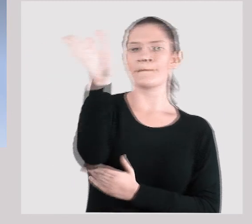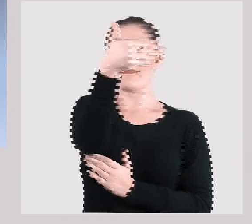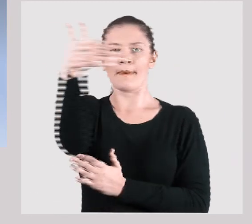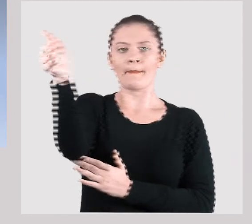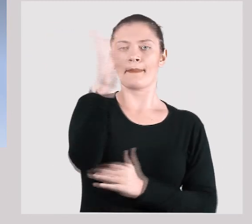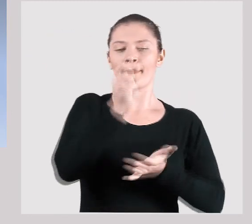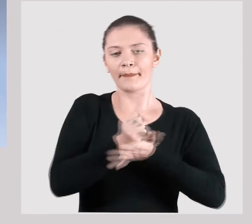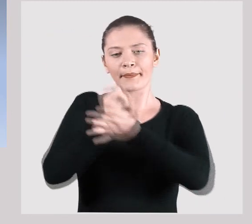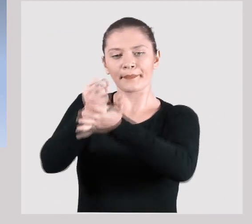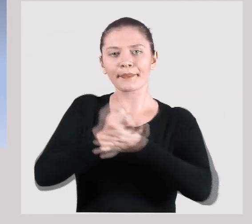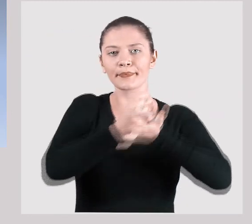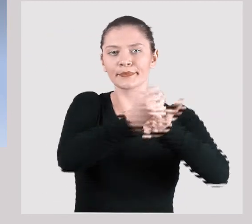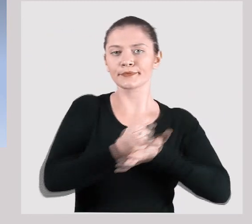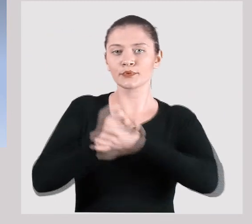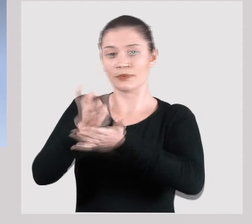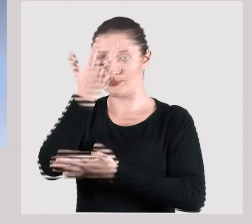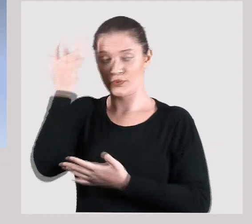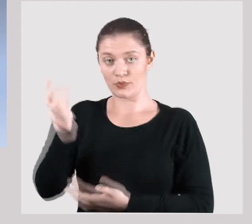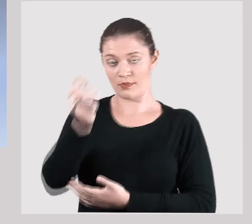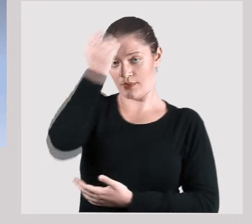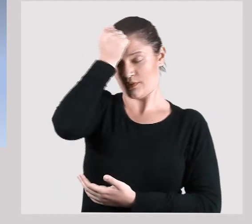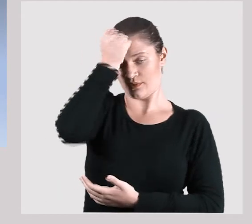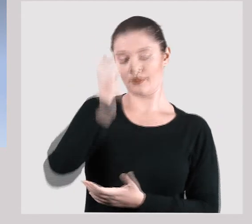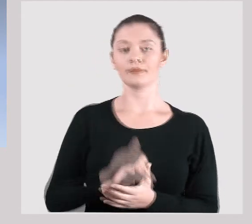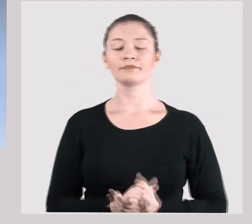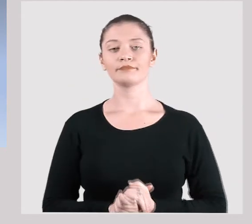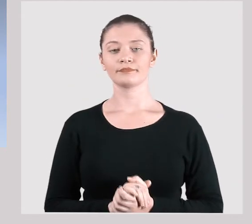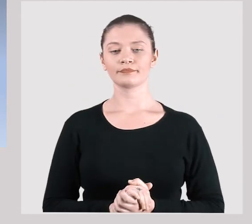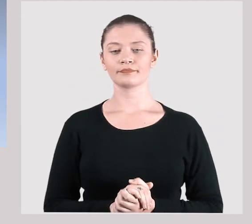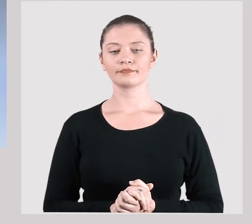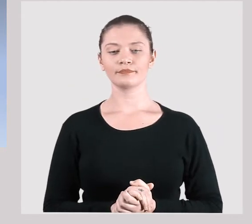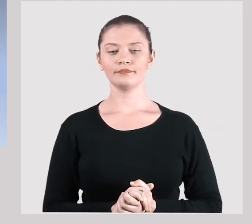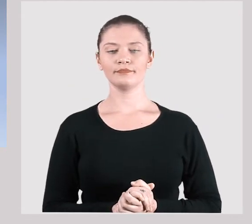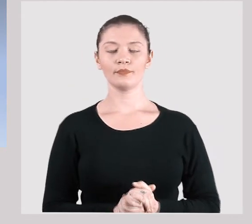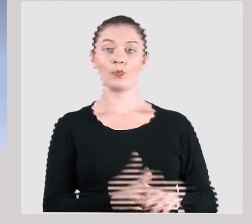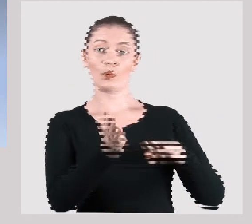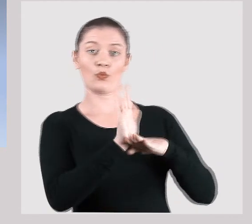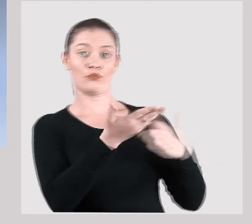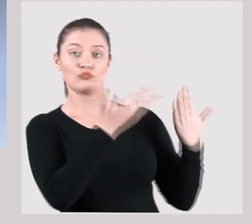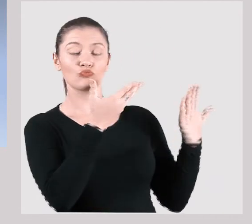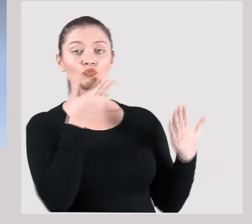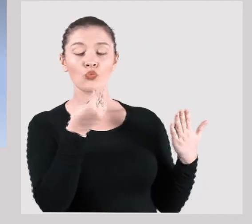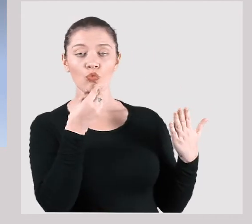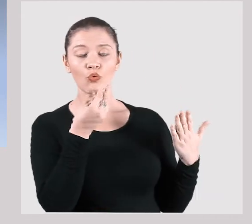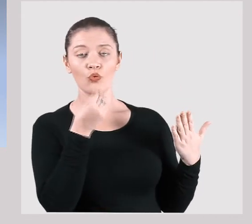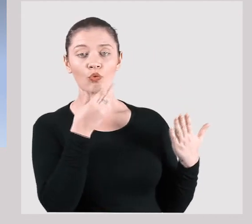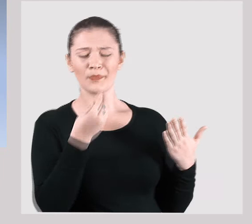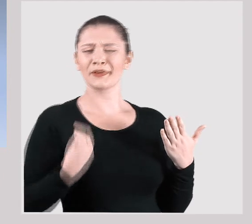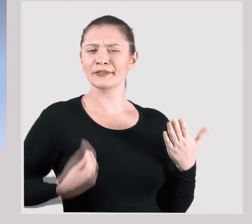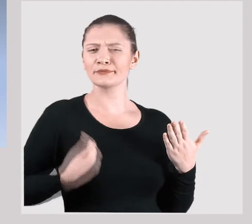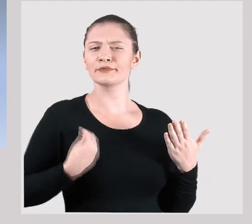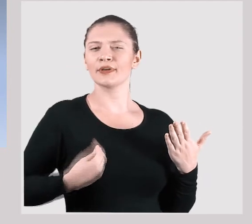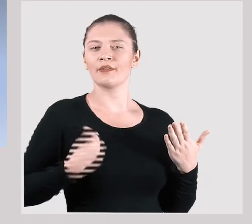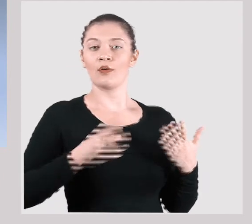né, trabalhando com os destransicionadores. Aqui, esse vídeo é esse senhor que ele viveu muito